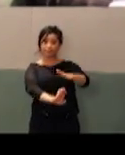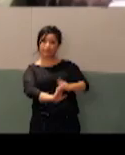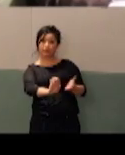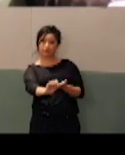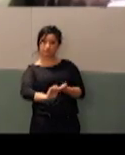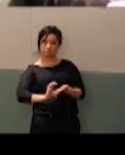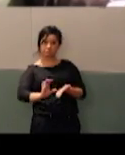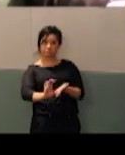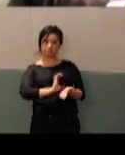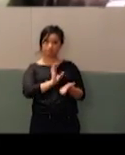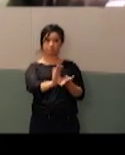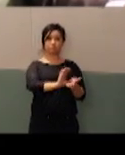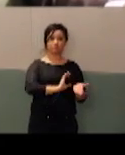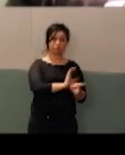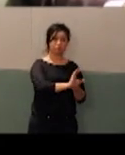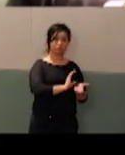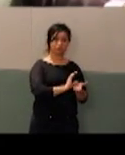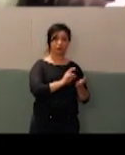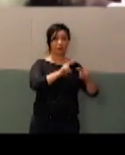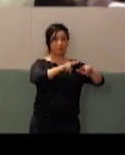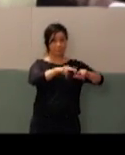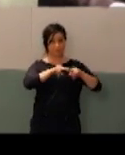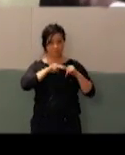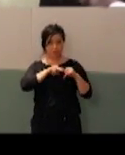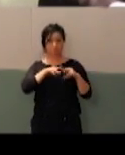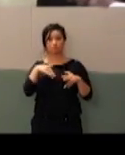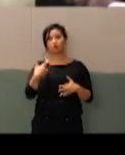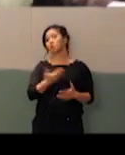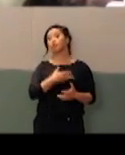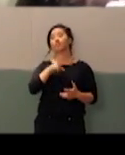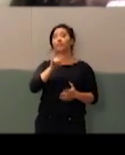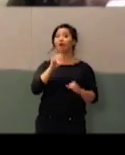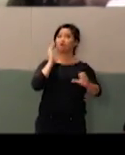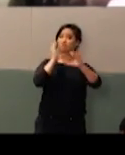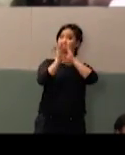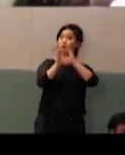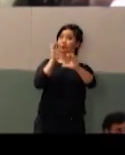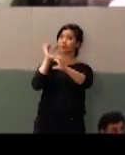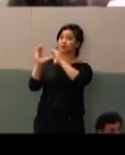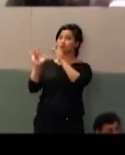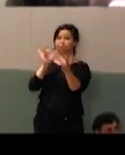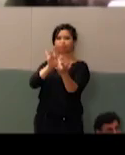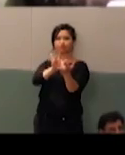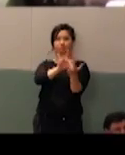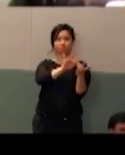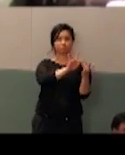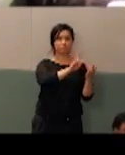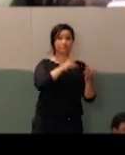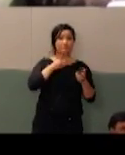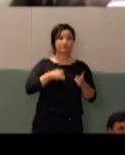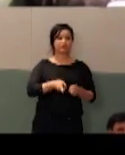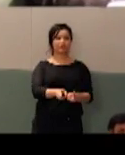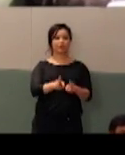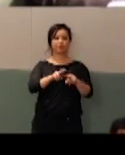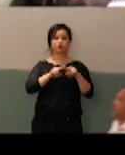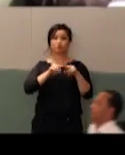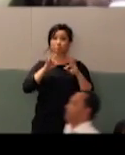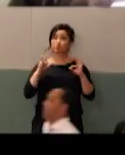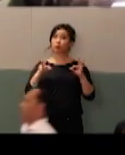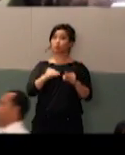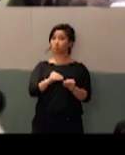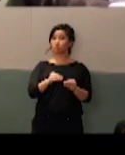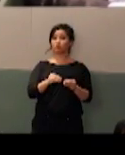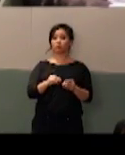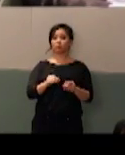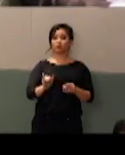nós teremos um canal permanente de diálogo sobre todas as questões relacionadas ao desenvolvimento